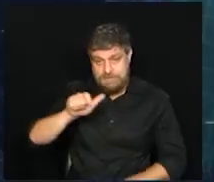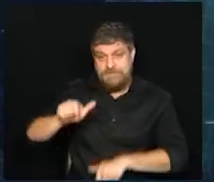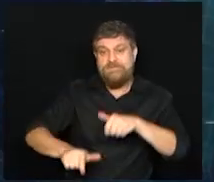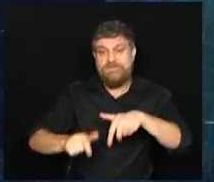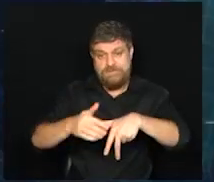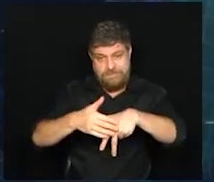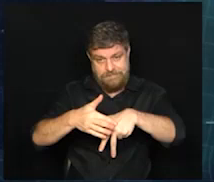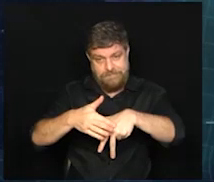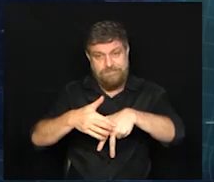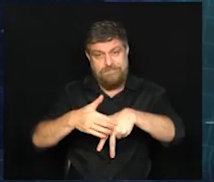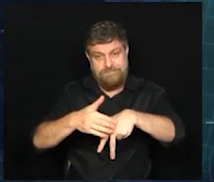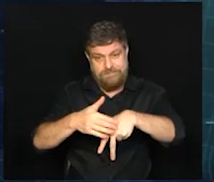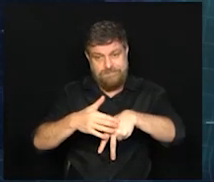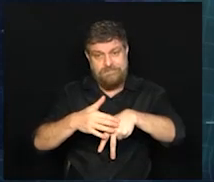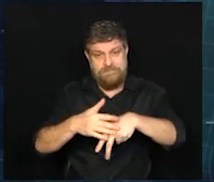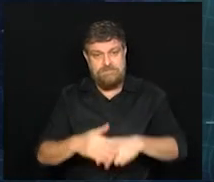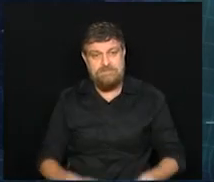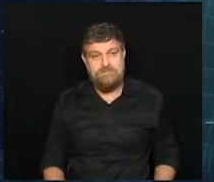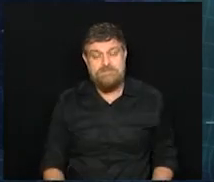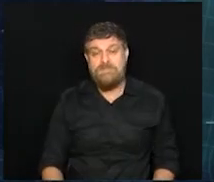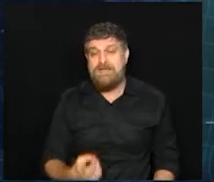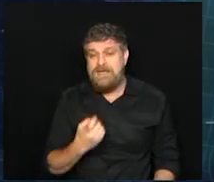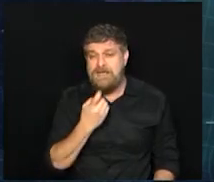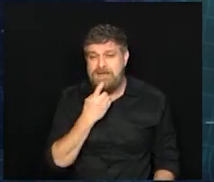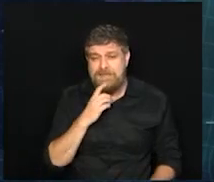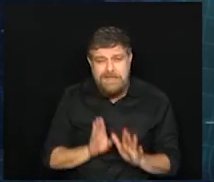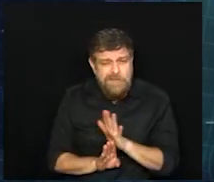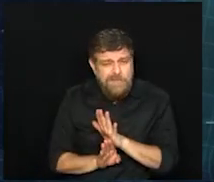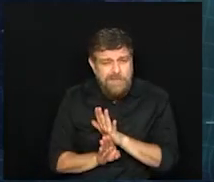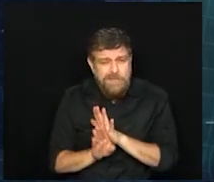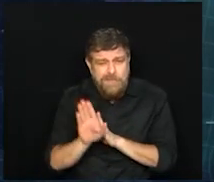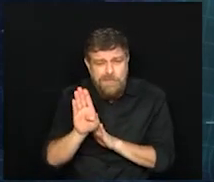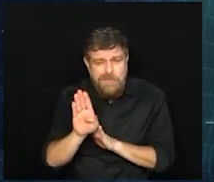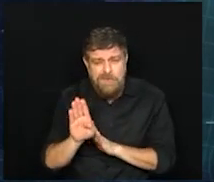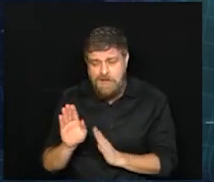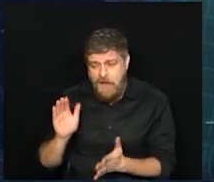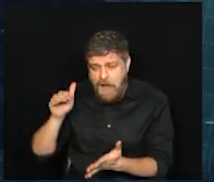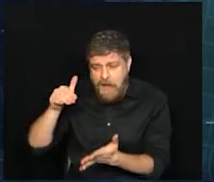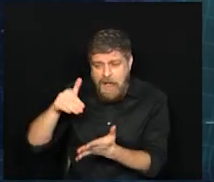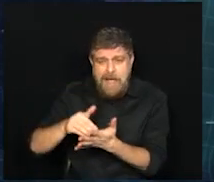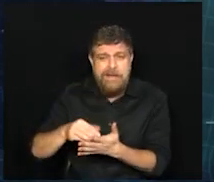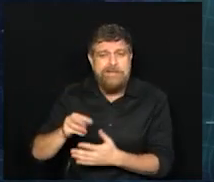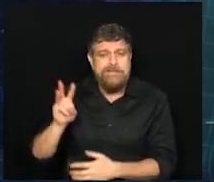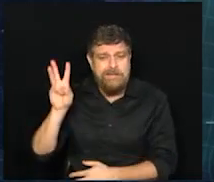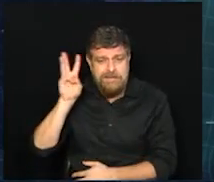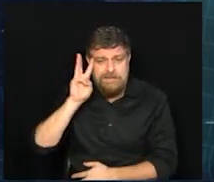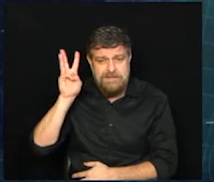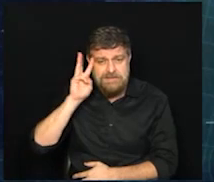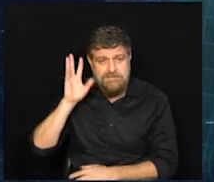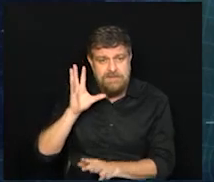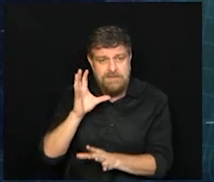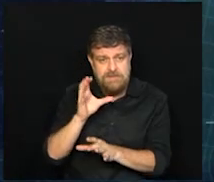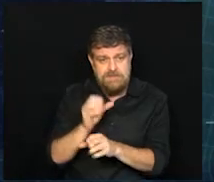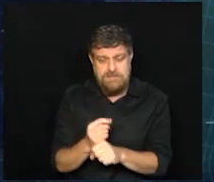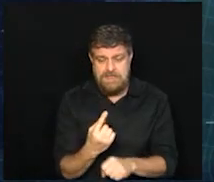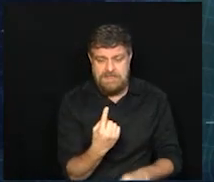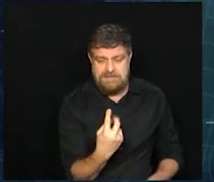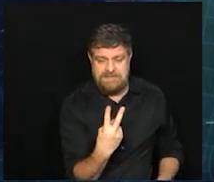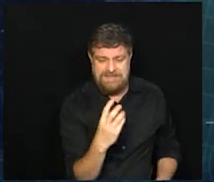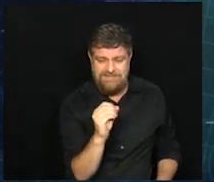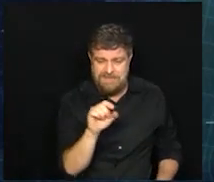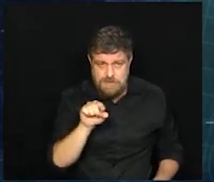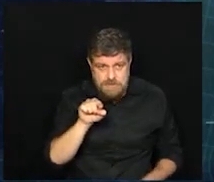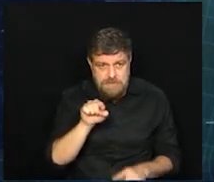329.799 casos confirmados e Campinas, até esta terça-feira, somava